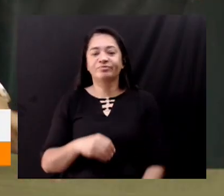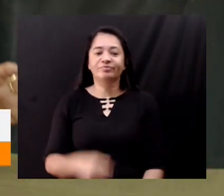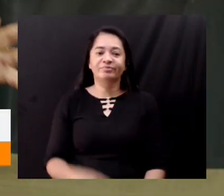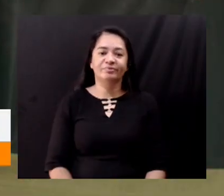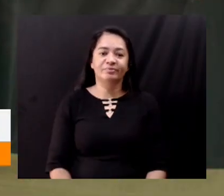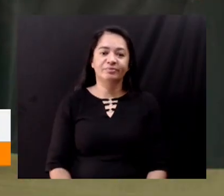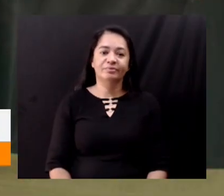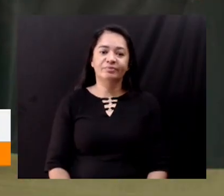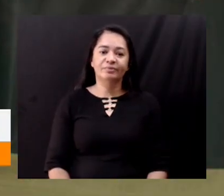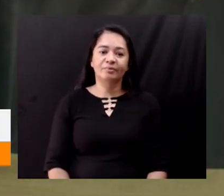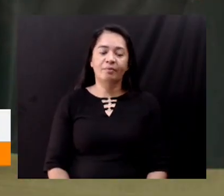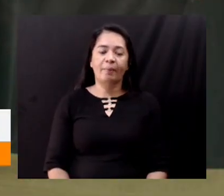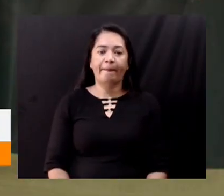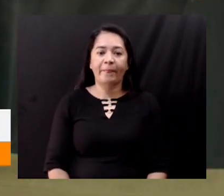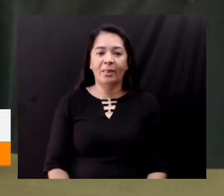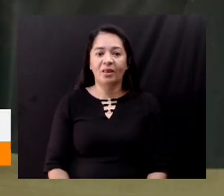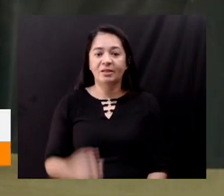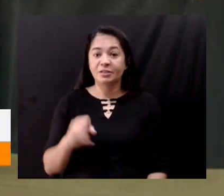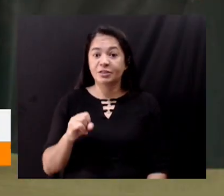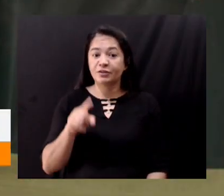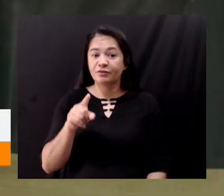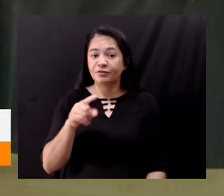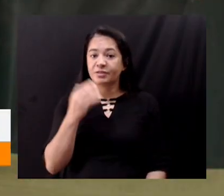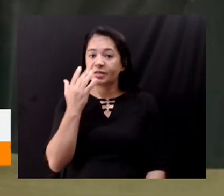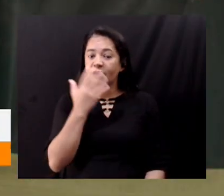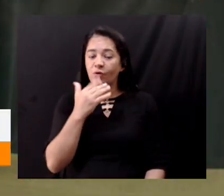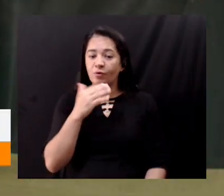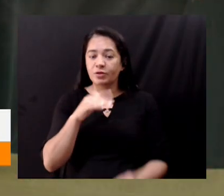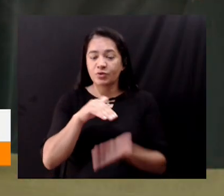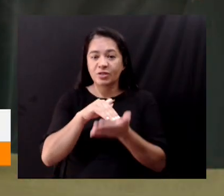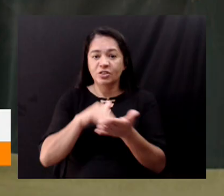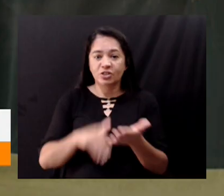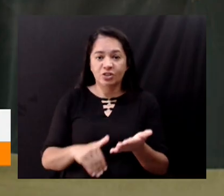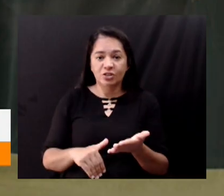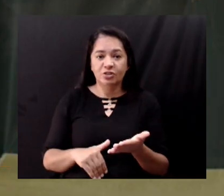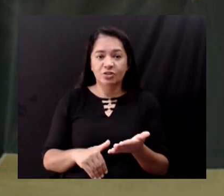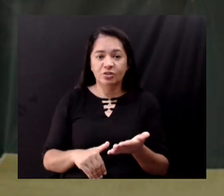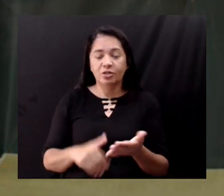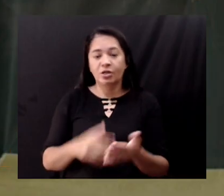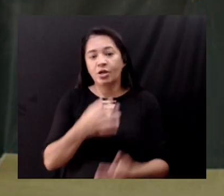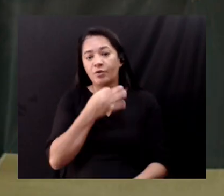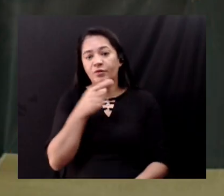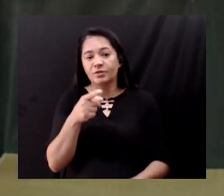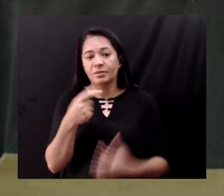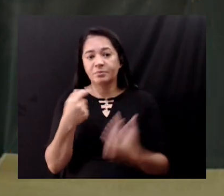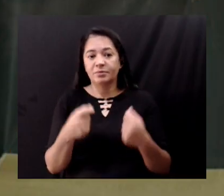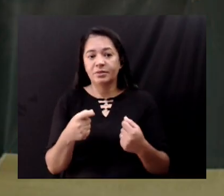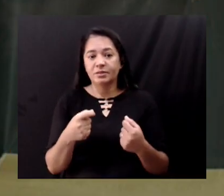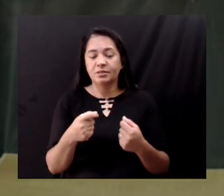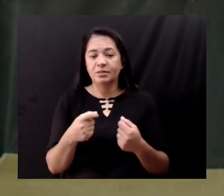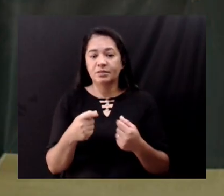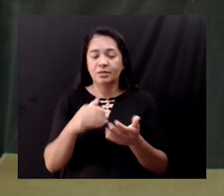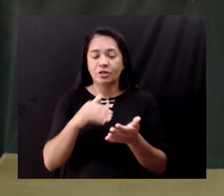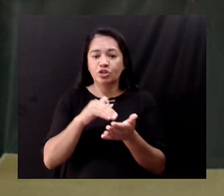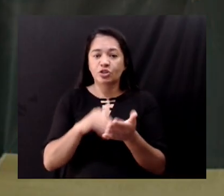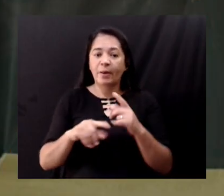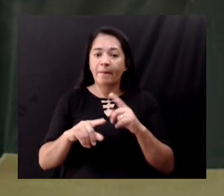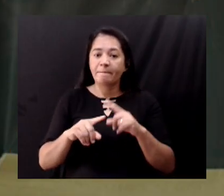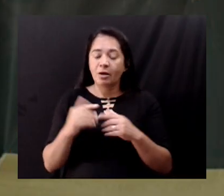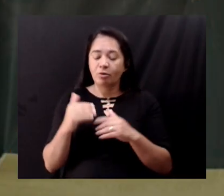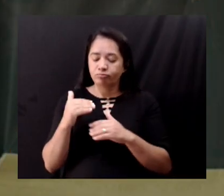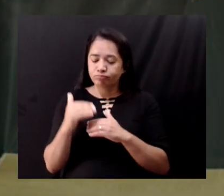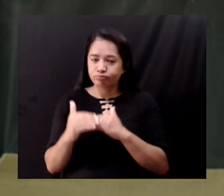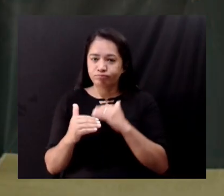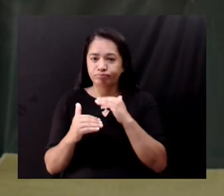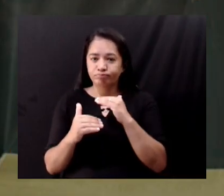você decidir retirar o açúcar, né, eu acho que você precisa ser gradativo, mas eu não sou especialista para te falar isso.